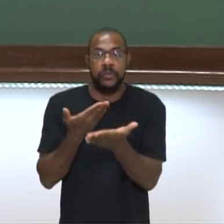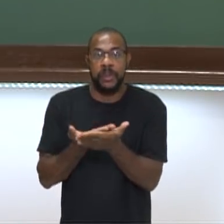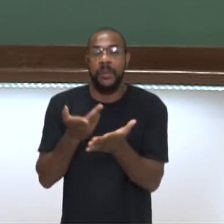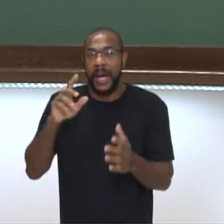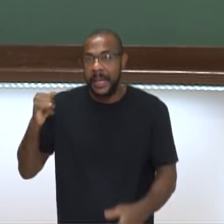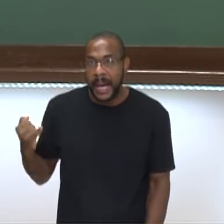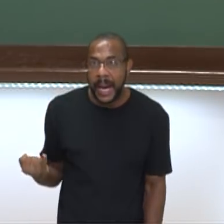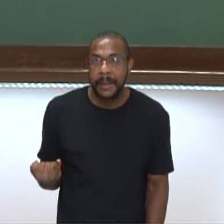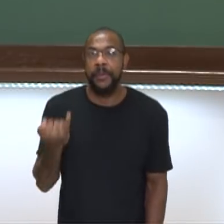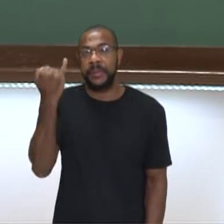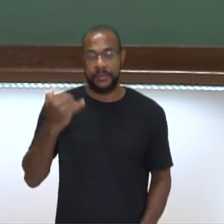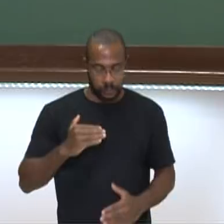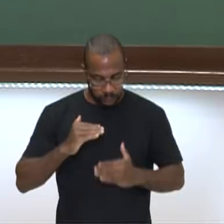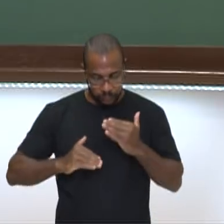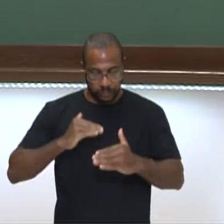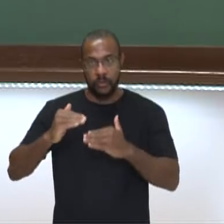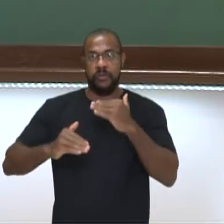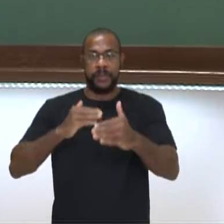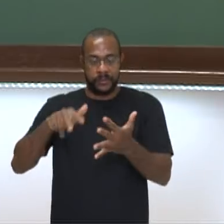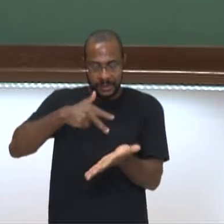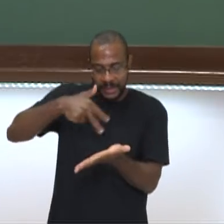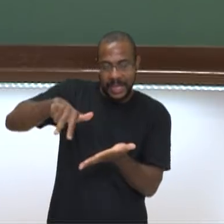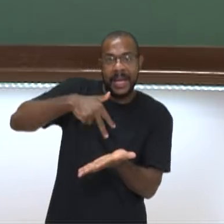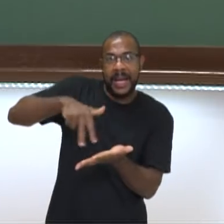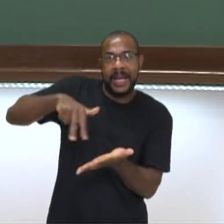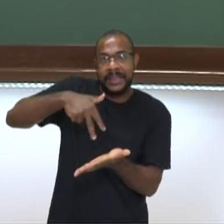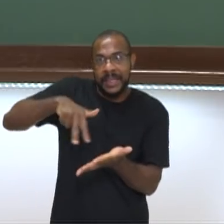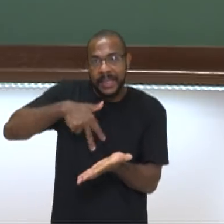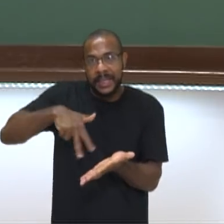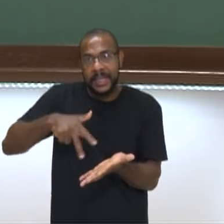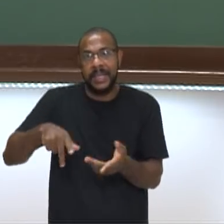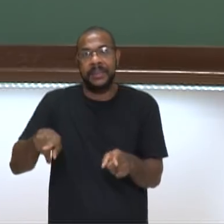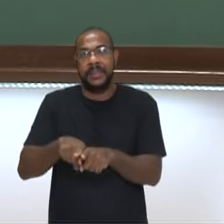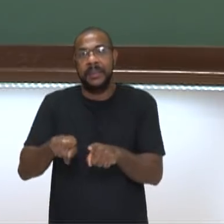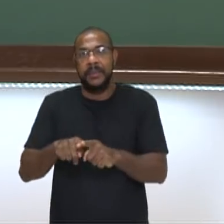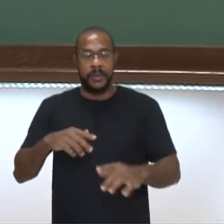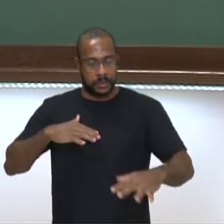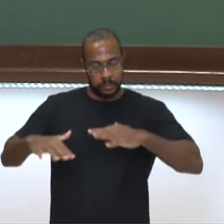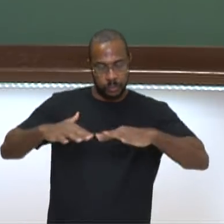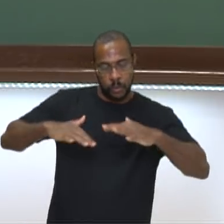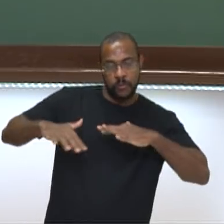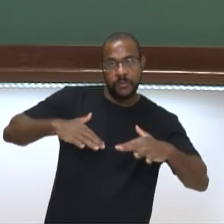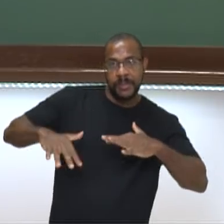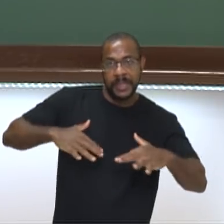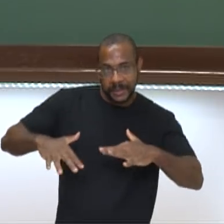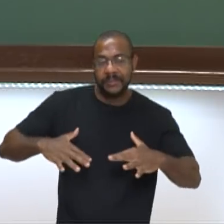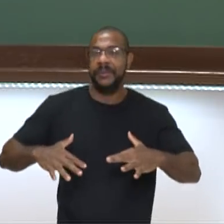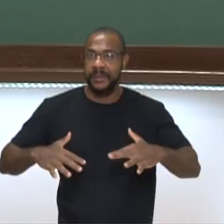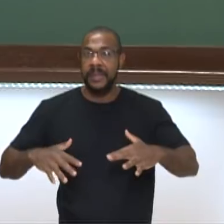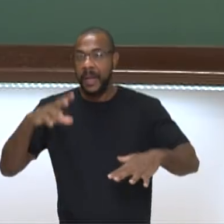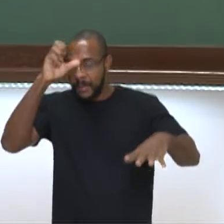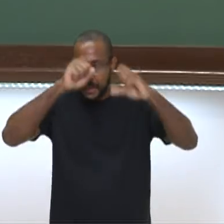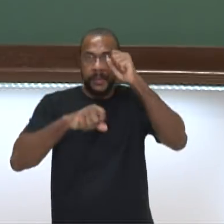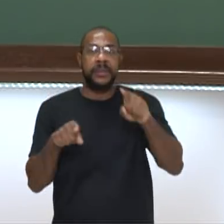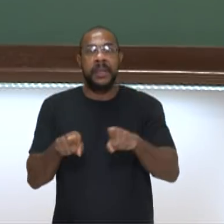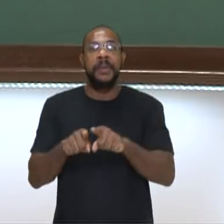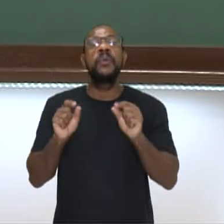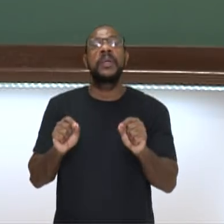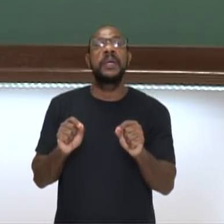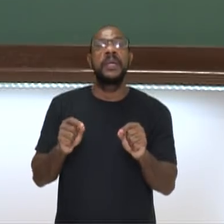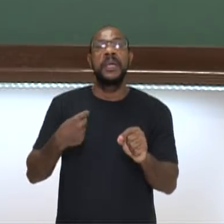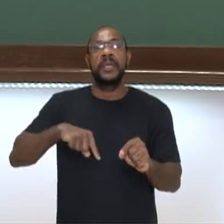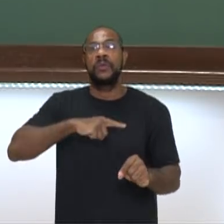no desenvolvimento da dança, no desenvolvimento dos nossos movimentos e aprendemos que nós